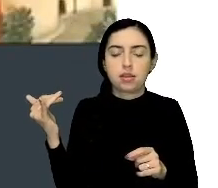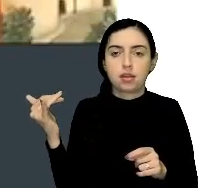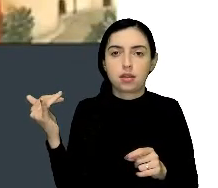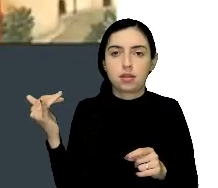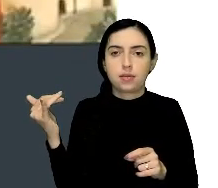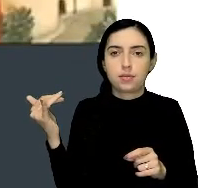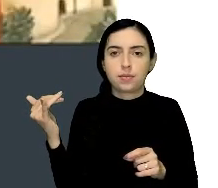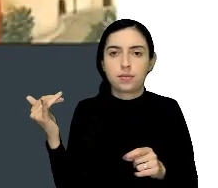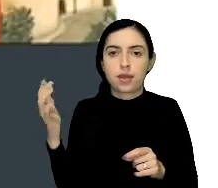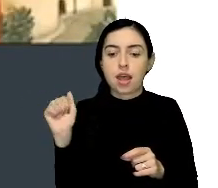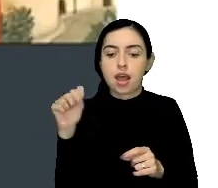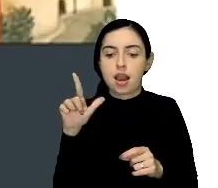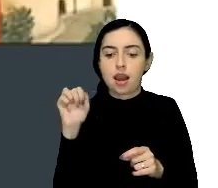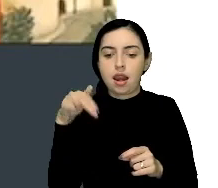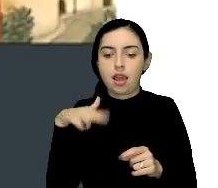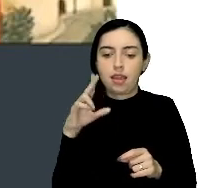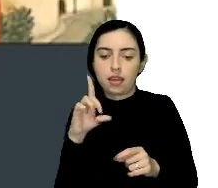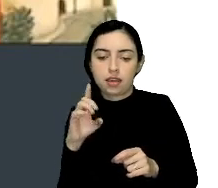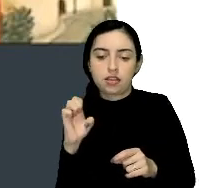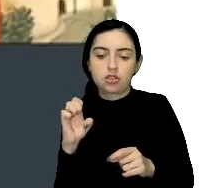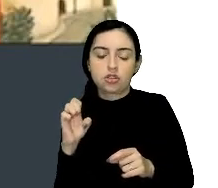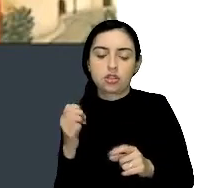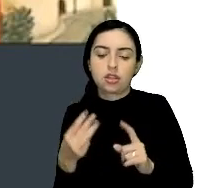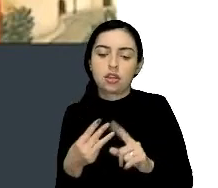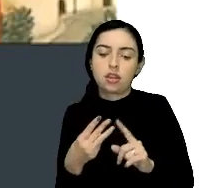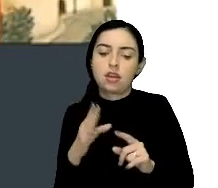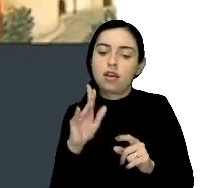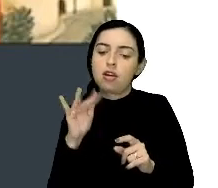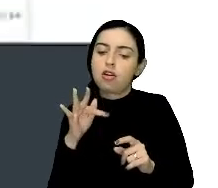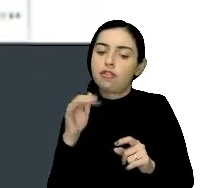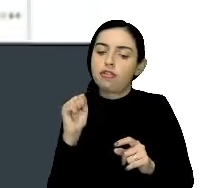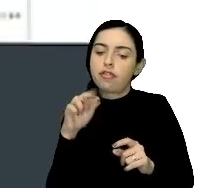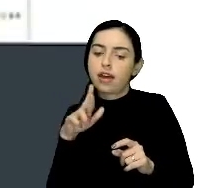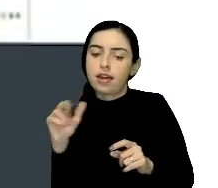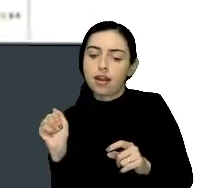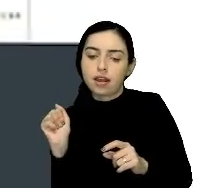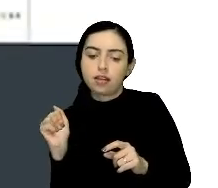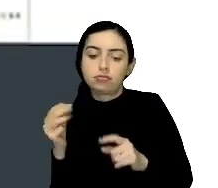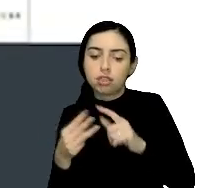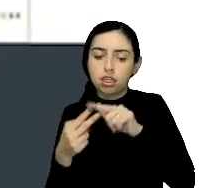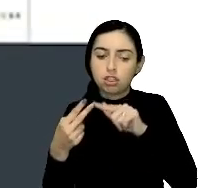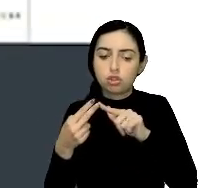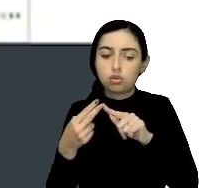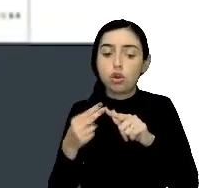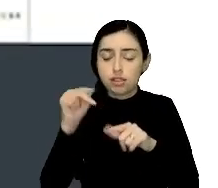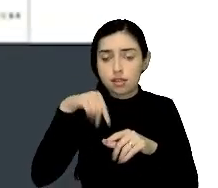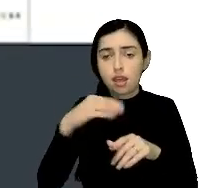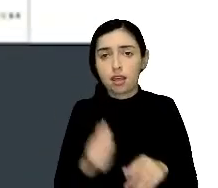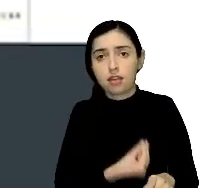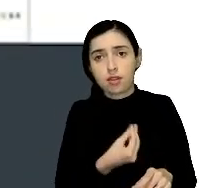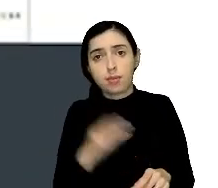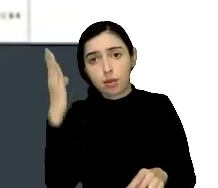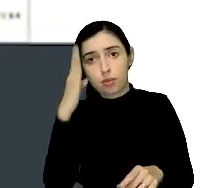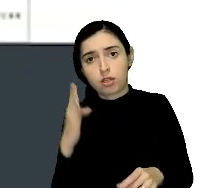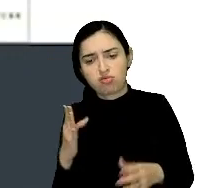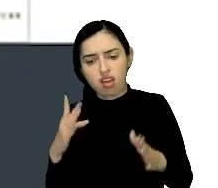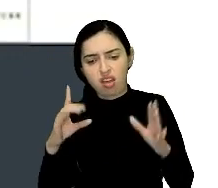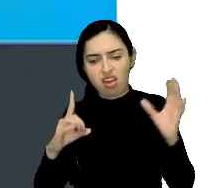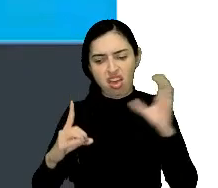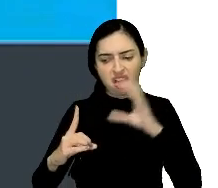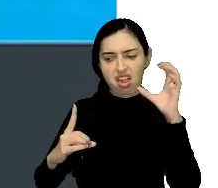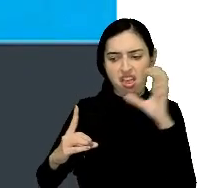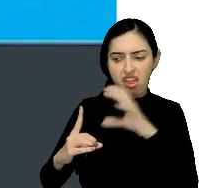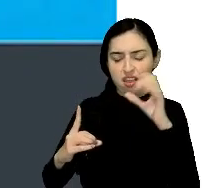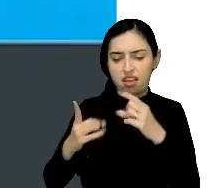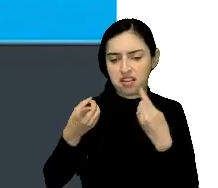a Lende, né? O Fará, e esses dois que vieram morar no Brasil, só que por perseguição aqui tiveram